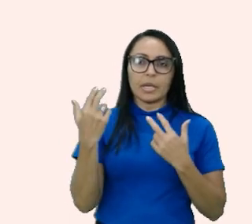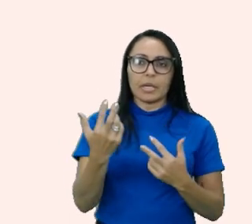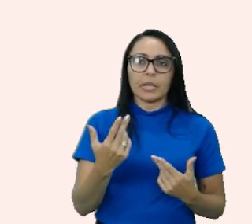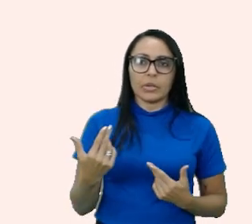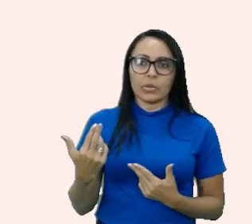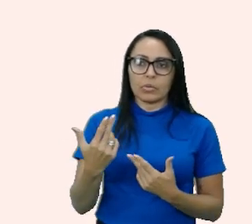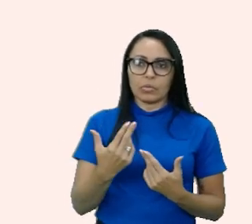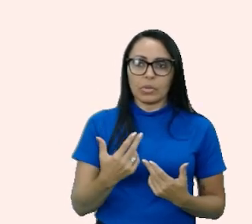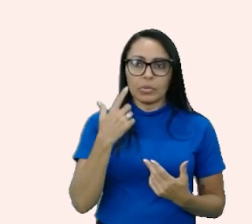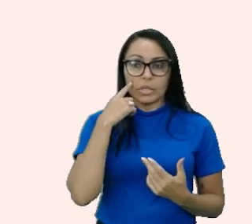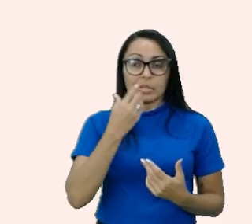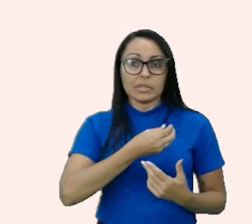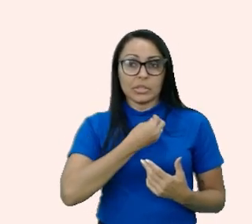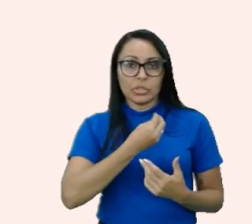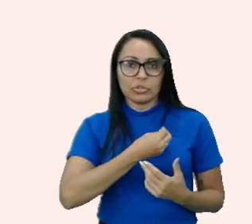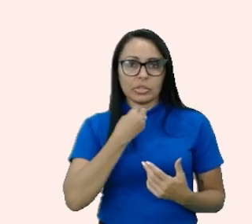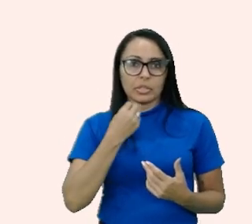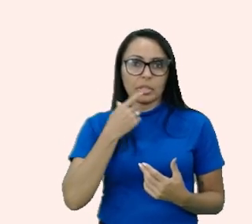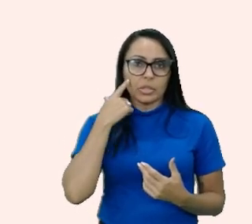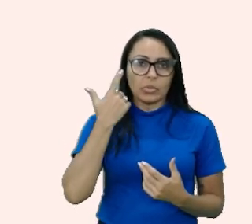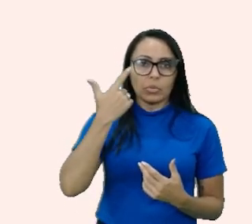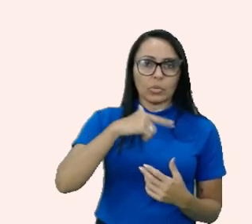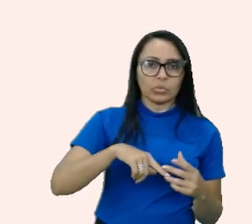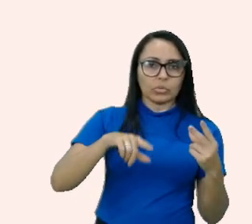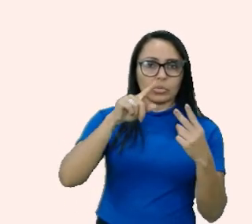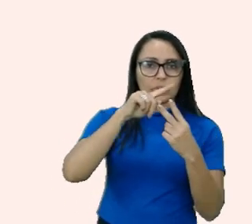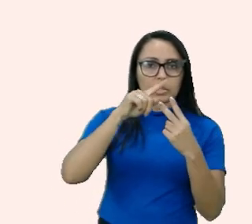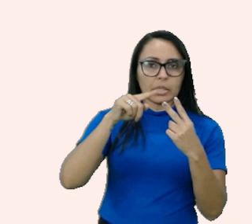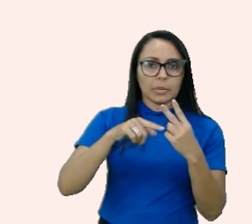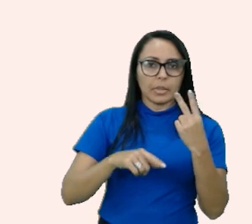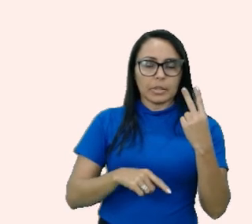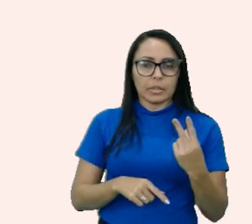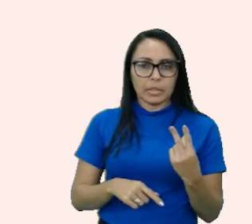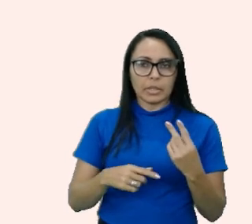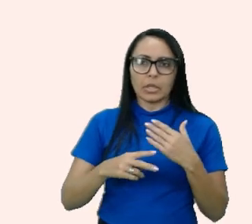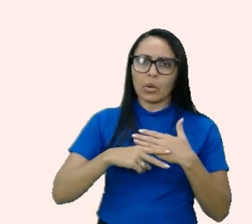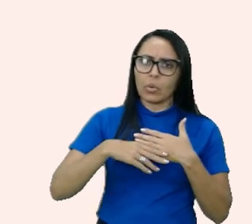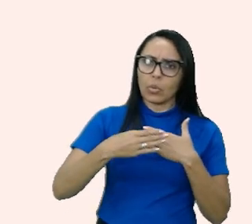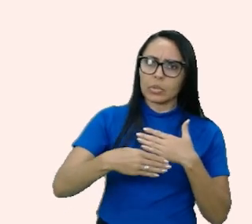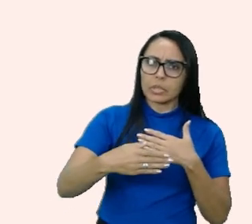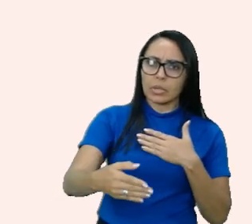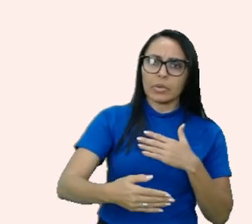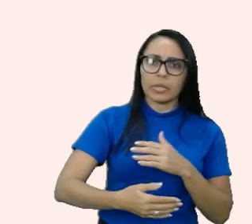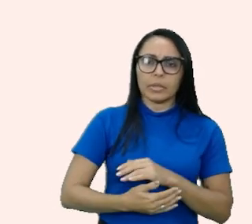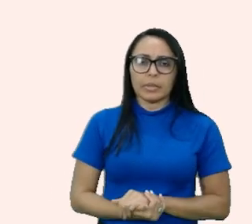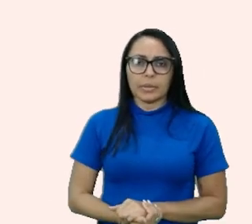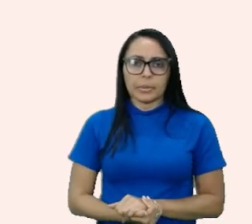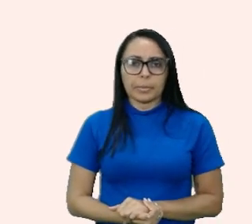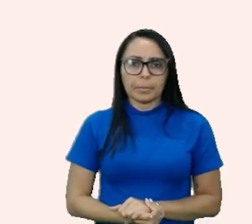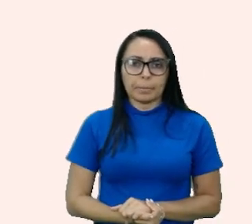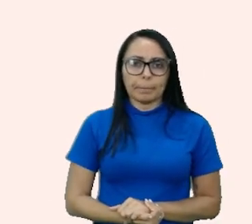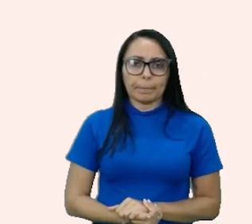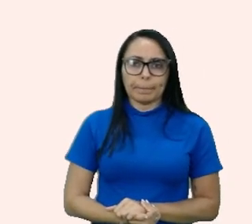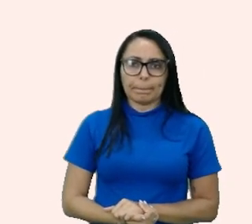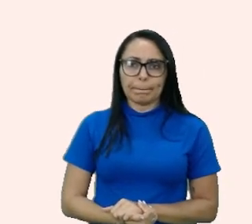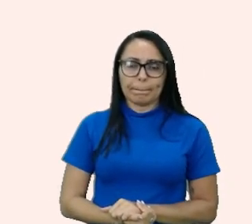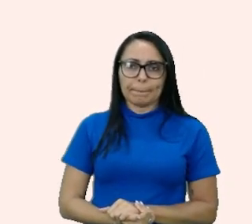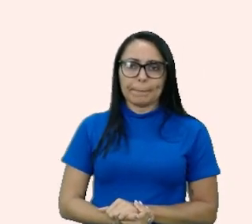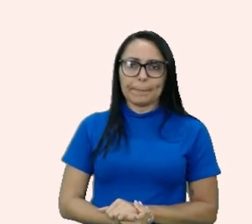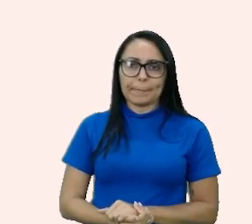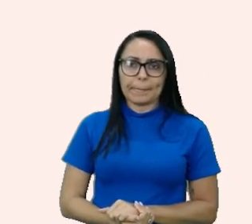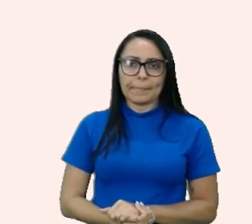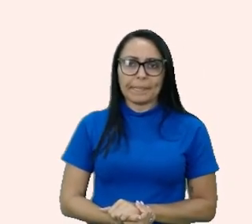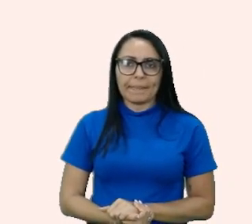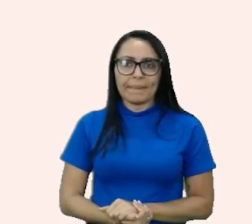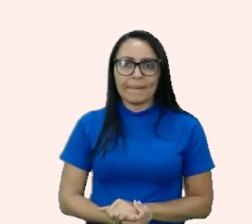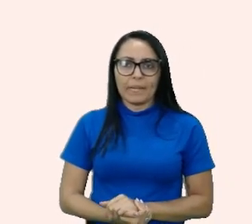que existe entre os outros dois segmentos da reta consequente, lá do outro lado. Olha só, eu tenho ali o ponto D e o ponto